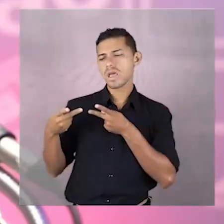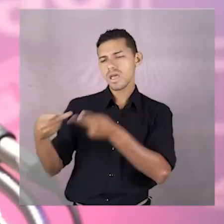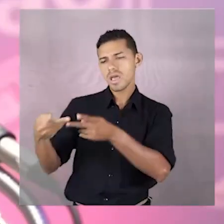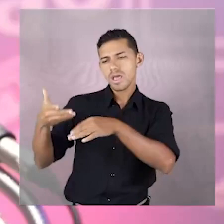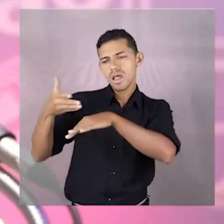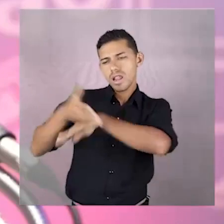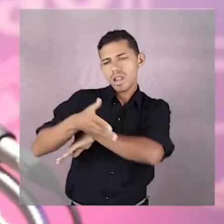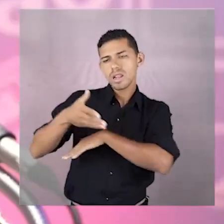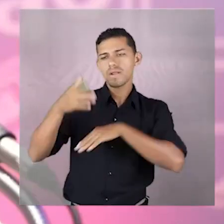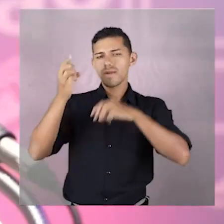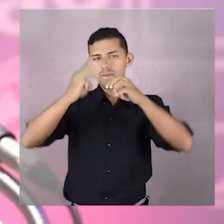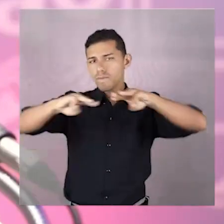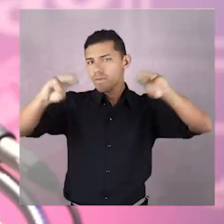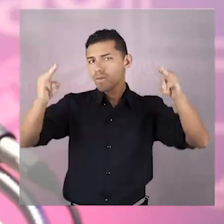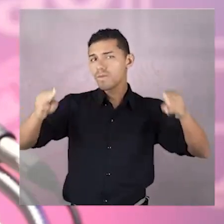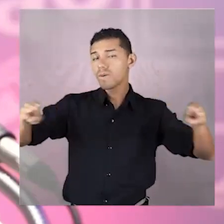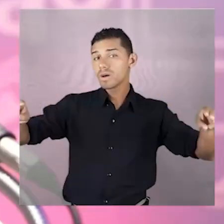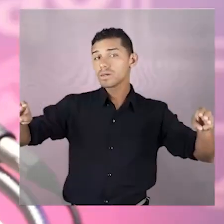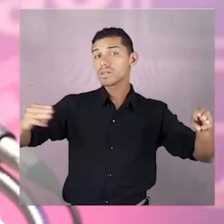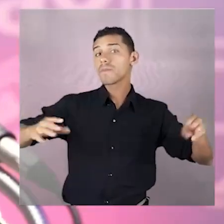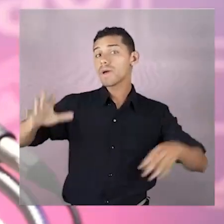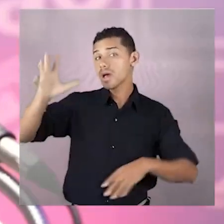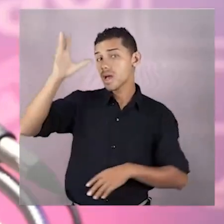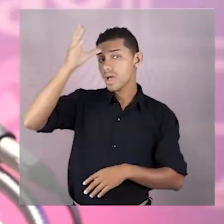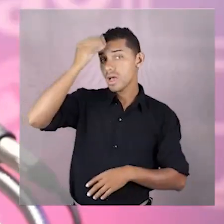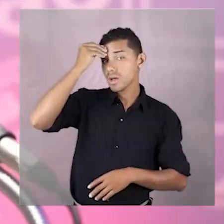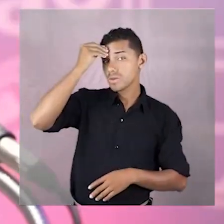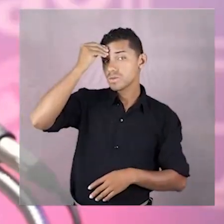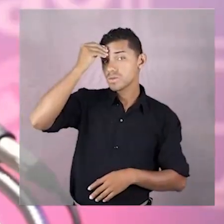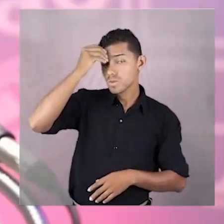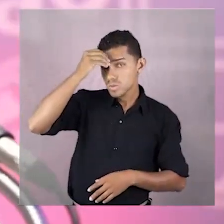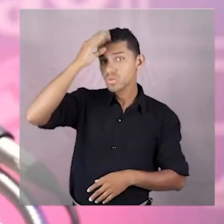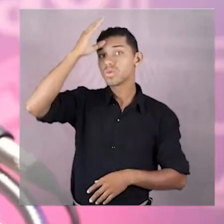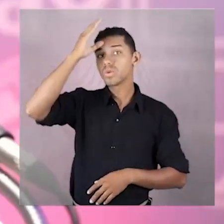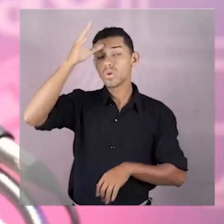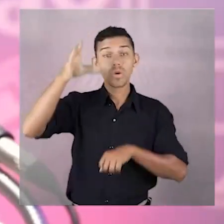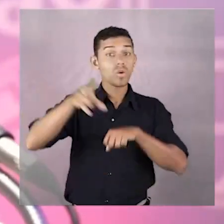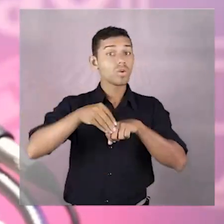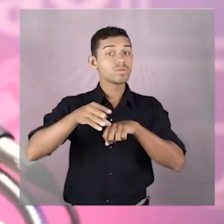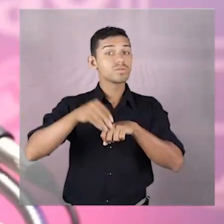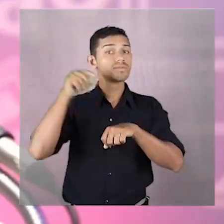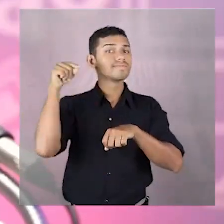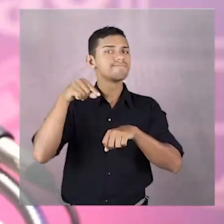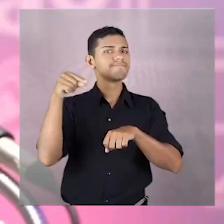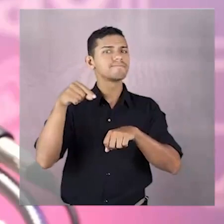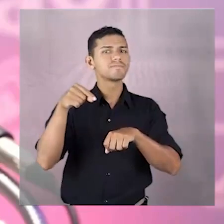enquanto espaço de lazer, mas também de conhecimento. Só que ele é um conhecimento um pouco diferente do que a gente está